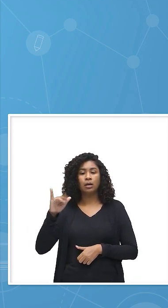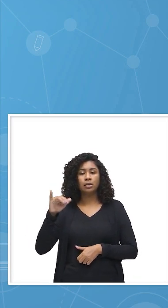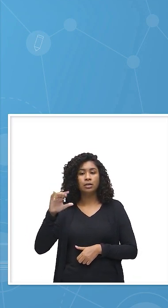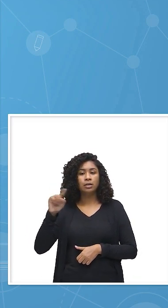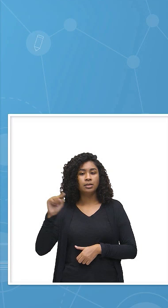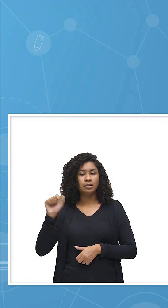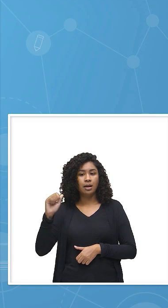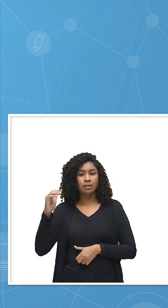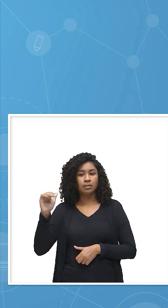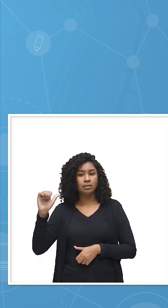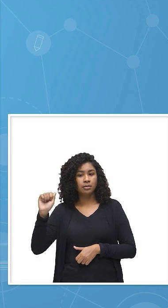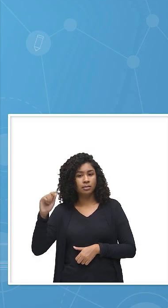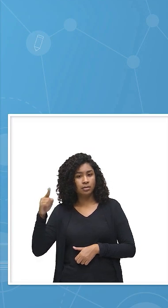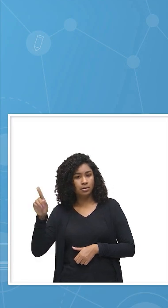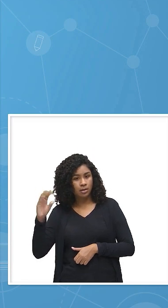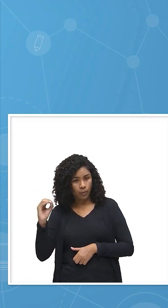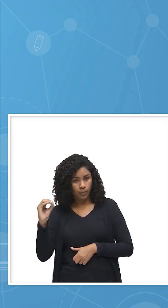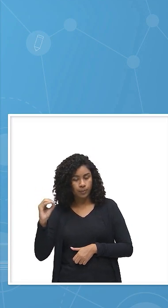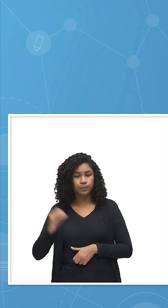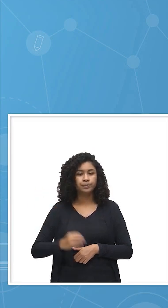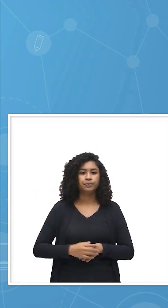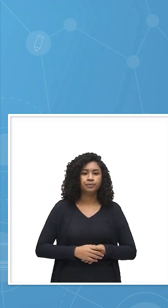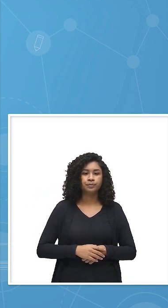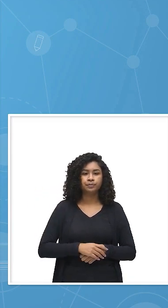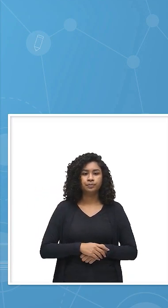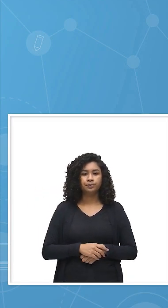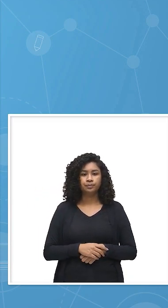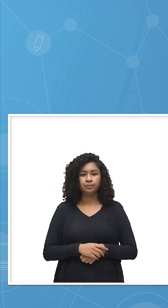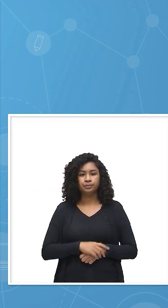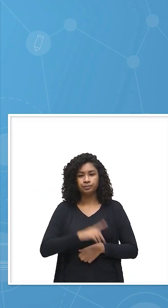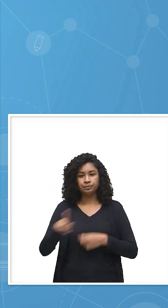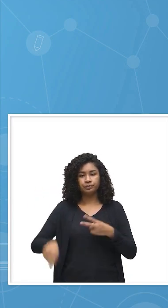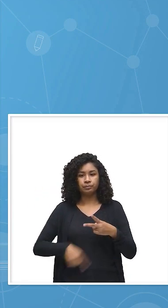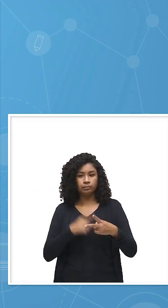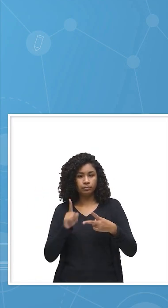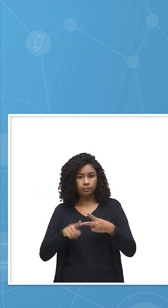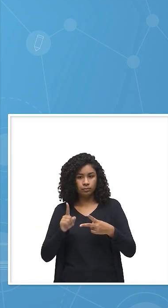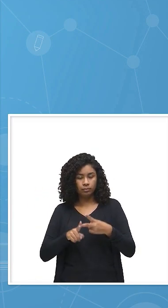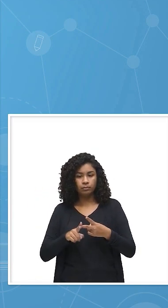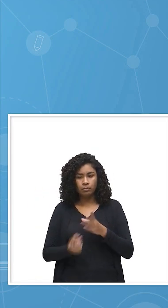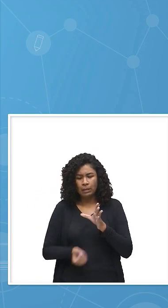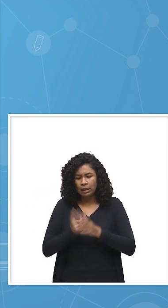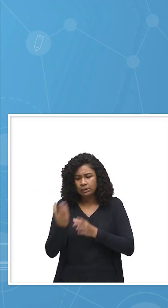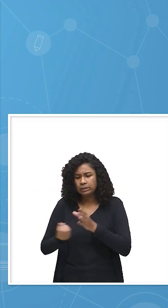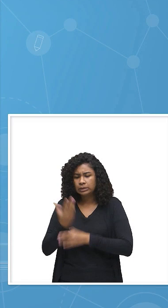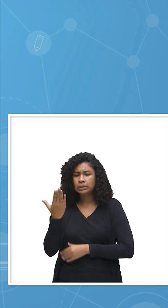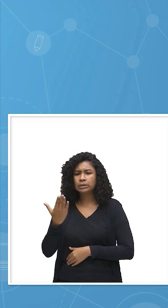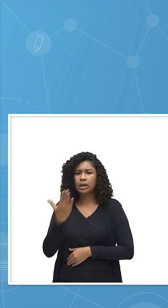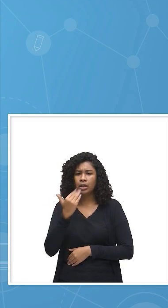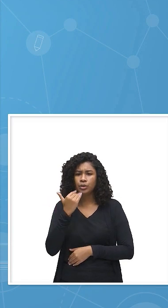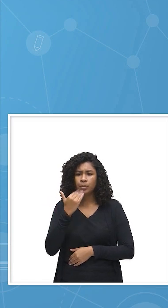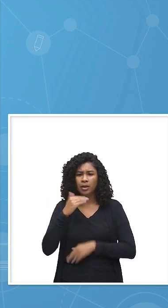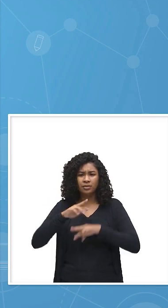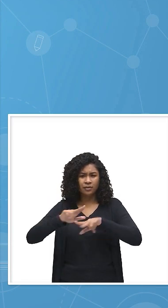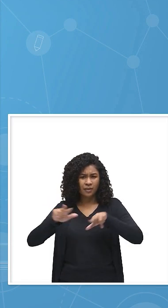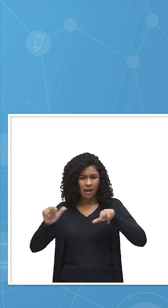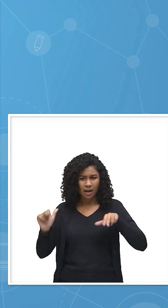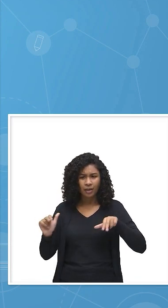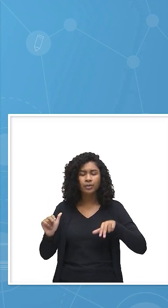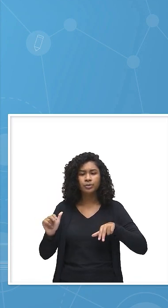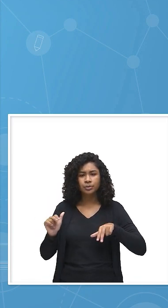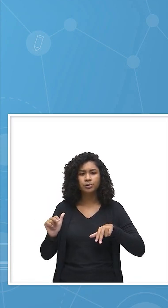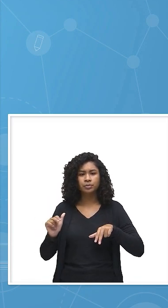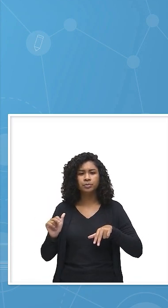agricultura, todos os instrumentos novos que eles começam a produzir, olha só, o homem fica cada vez melhor nisso, ele